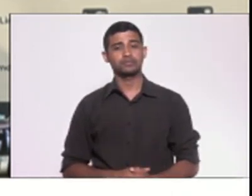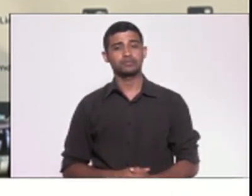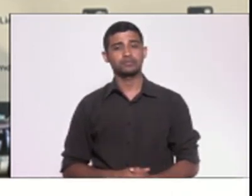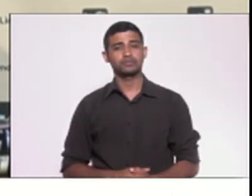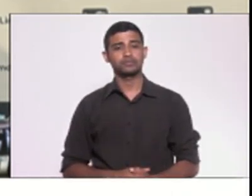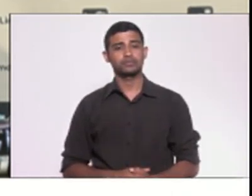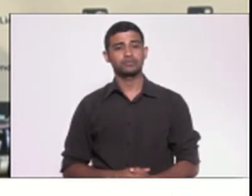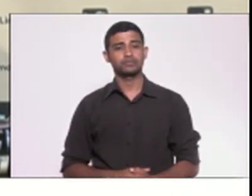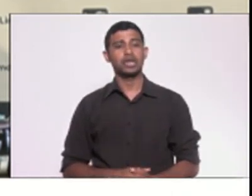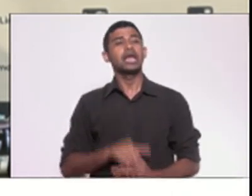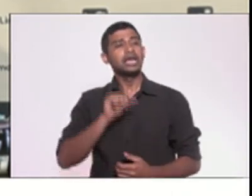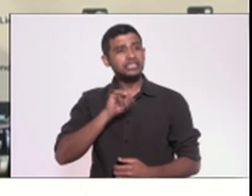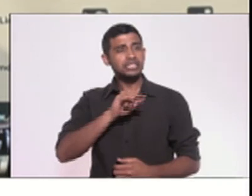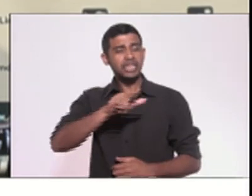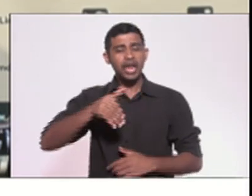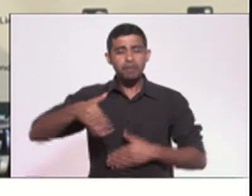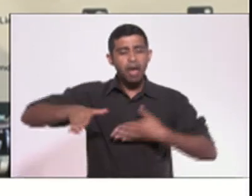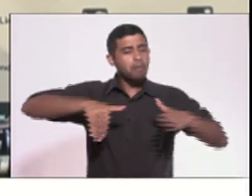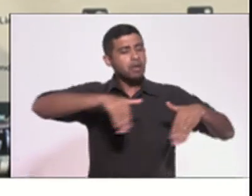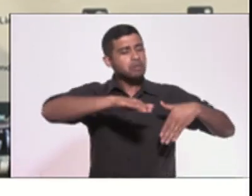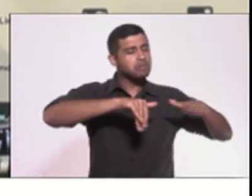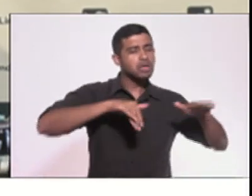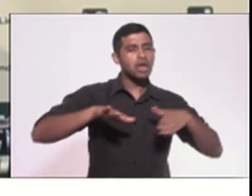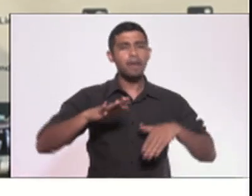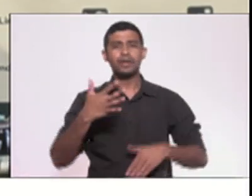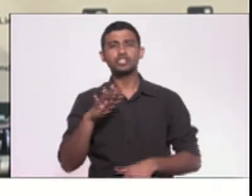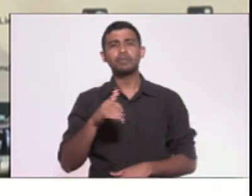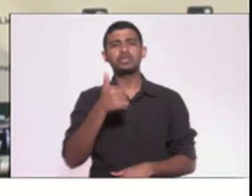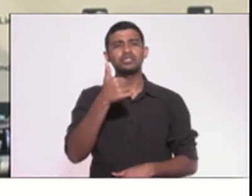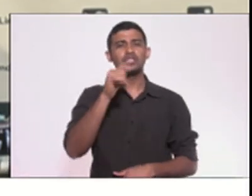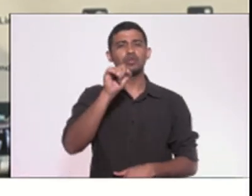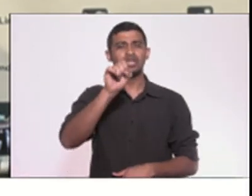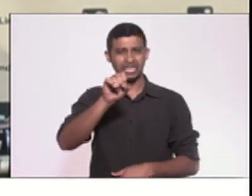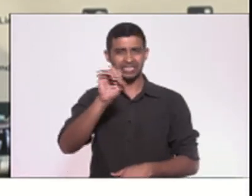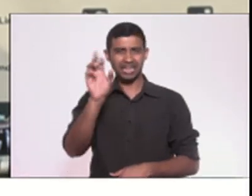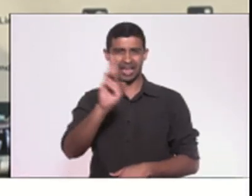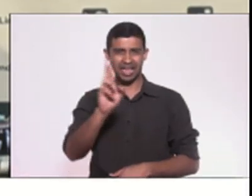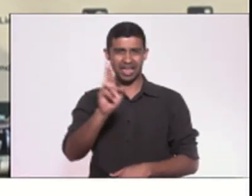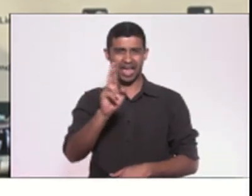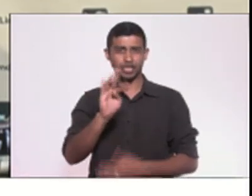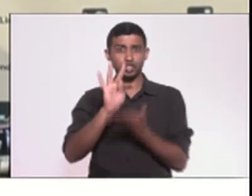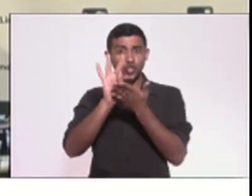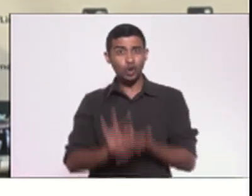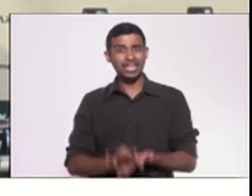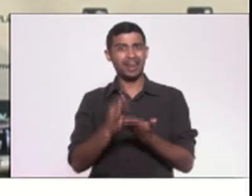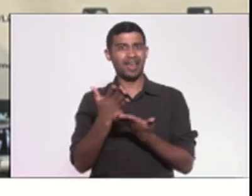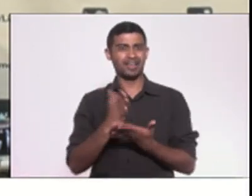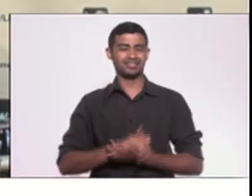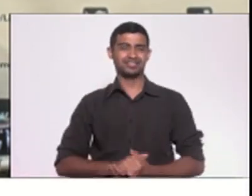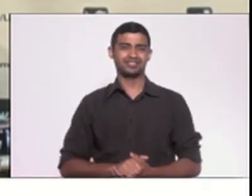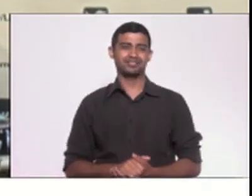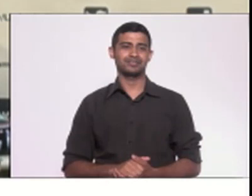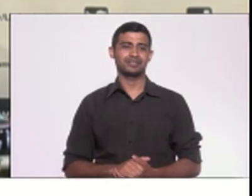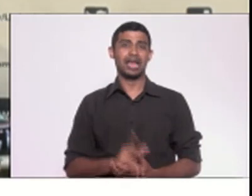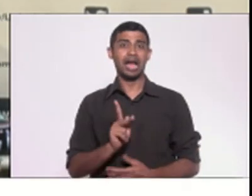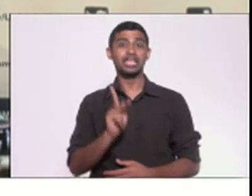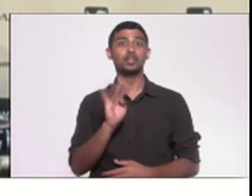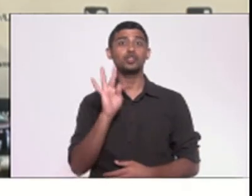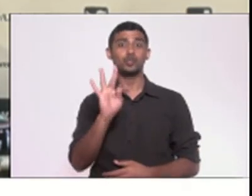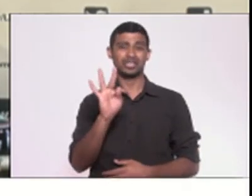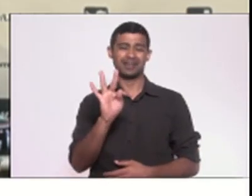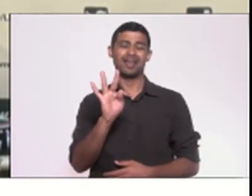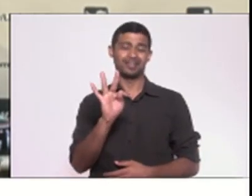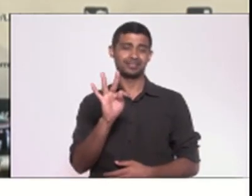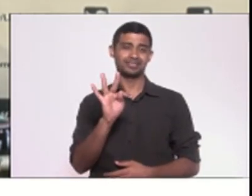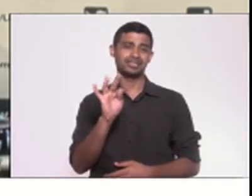e fazer uma separação mais adequada, em torno de R$ 180 a tonelada. Se a gente pelo menos usasse 1/3 desse